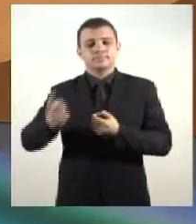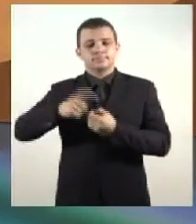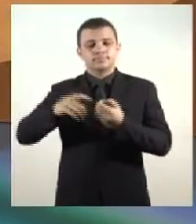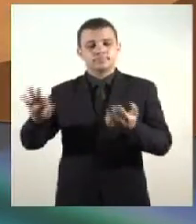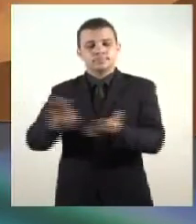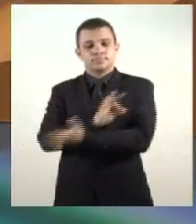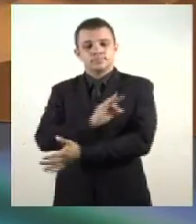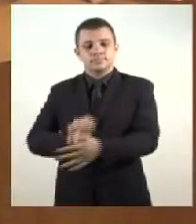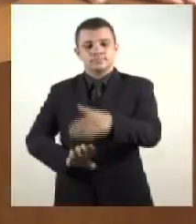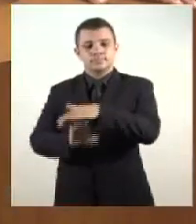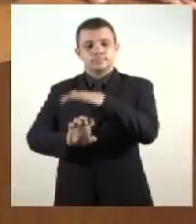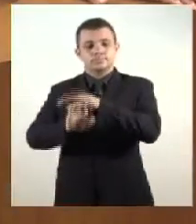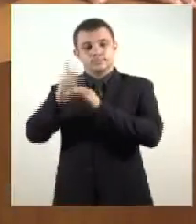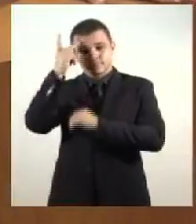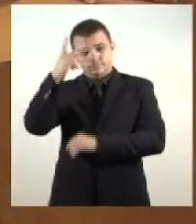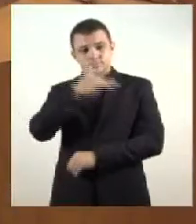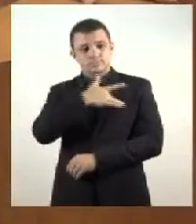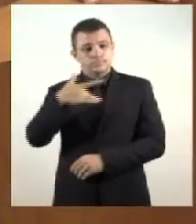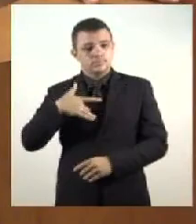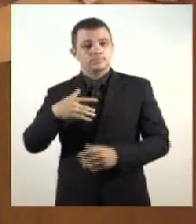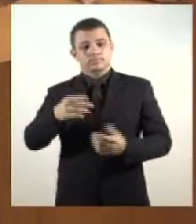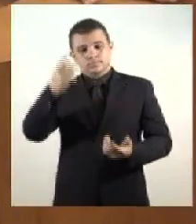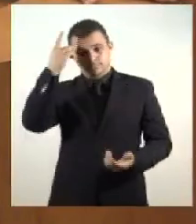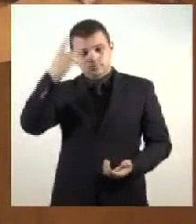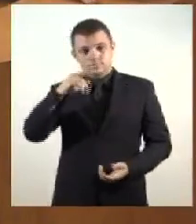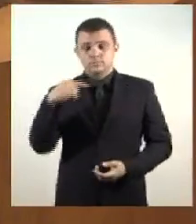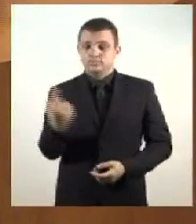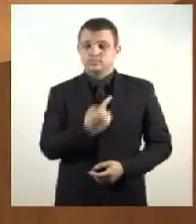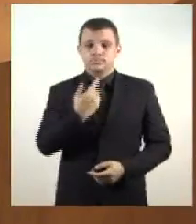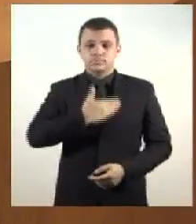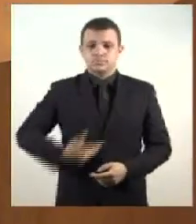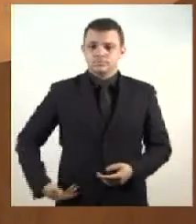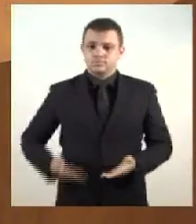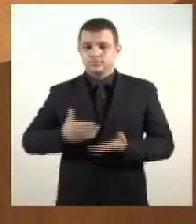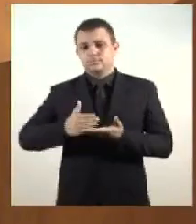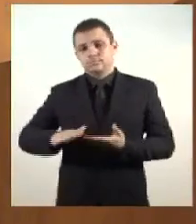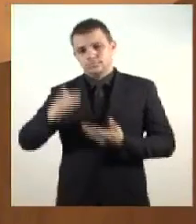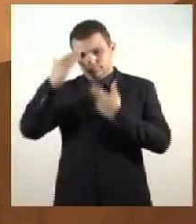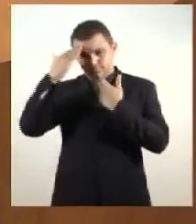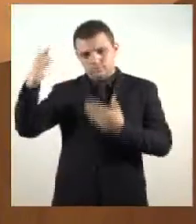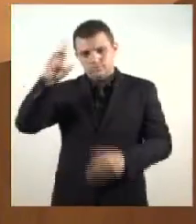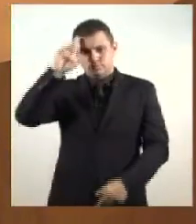terceirizando boa parte do nosso governo. Muito obrigado, senhor presidente.